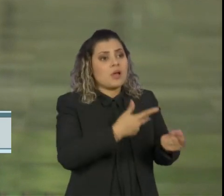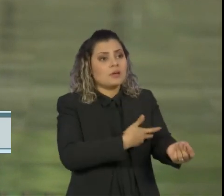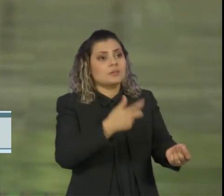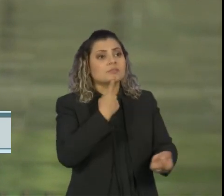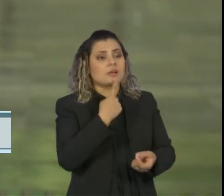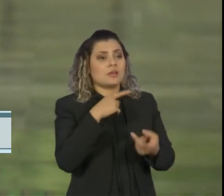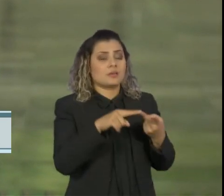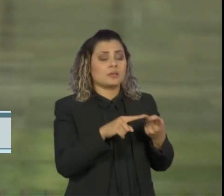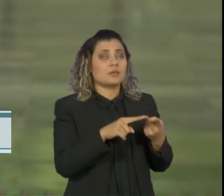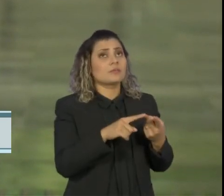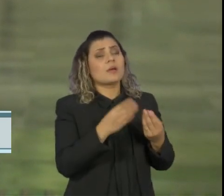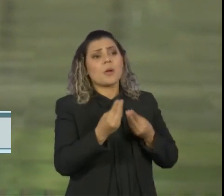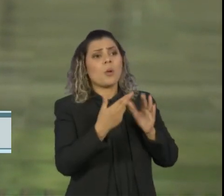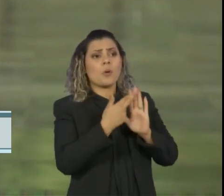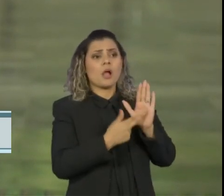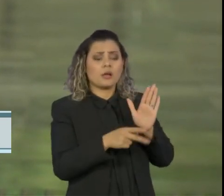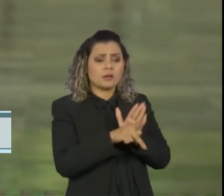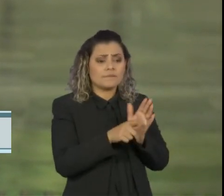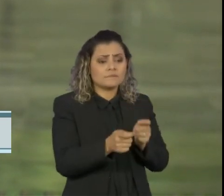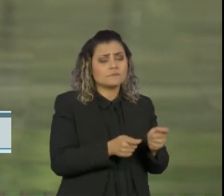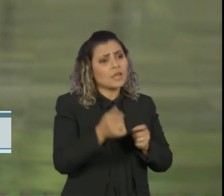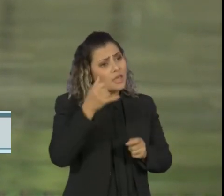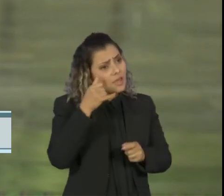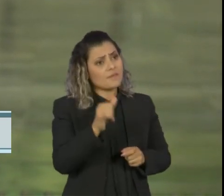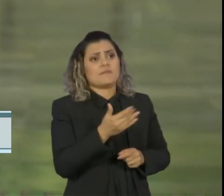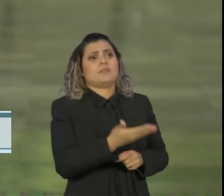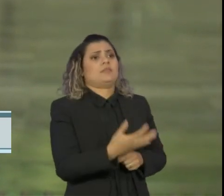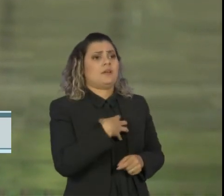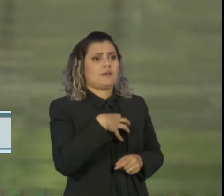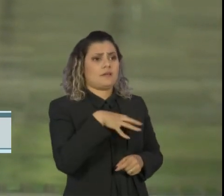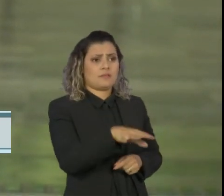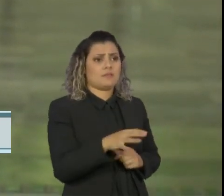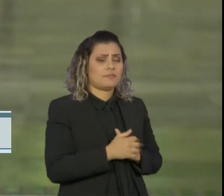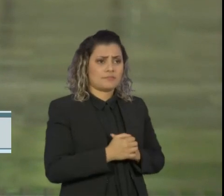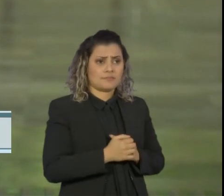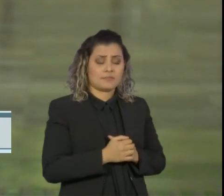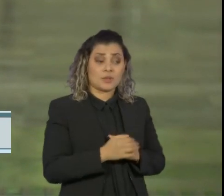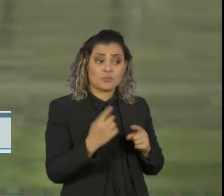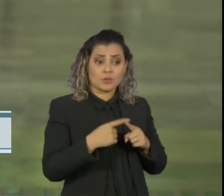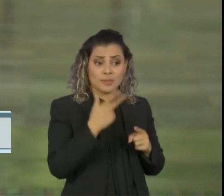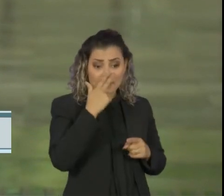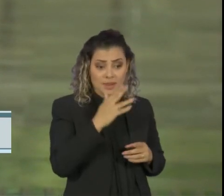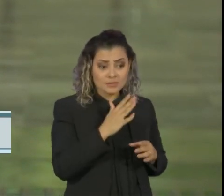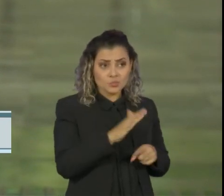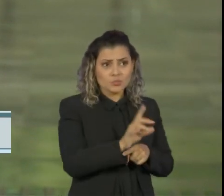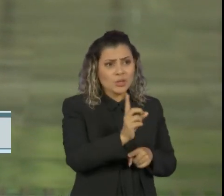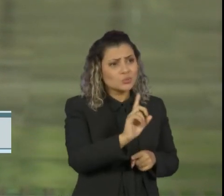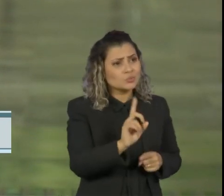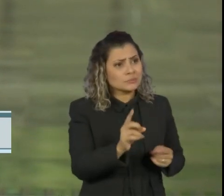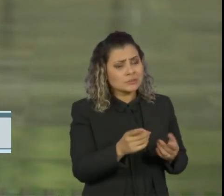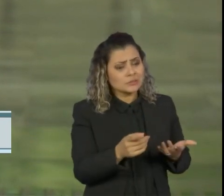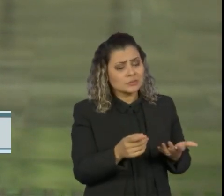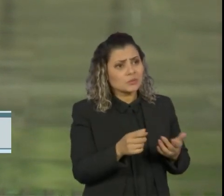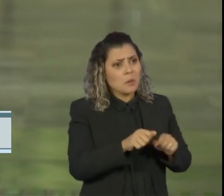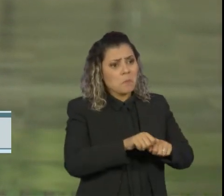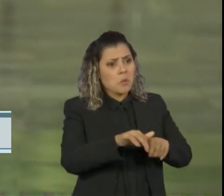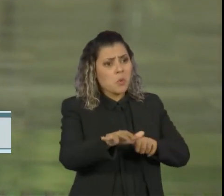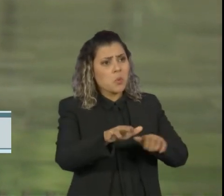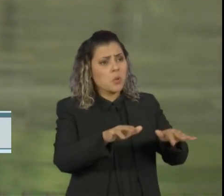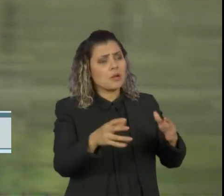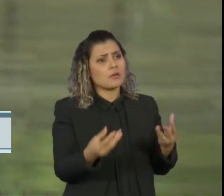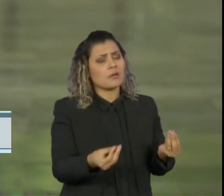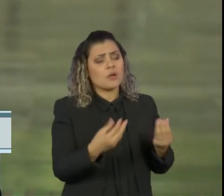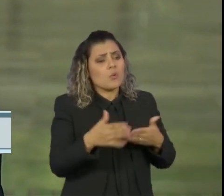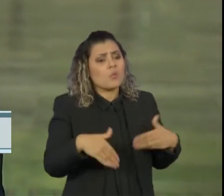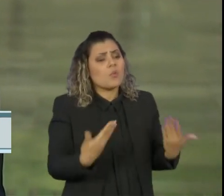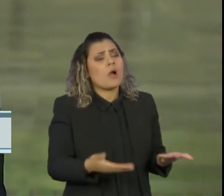as medidas para evitar essa duplicidade? Esses testes não estão ajudando essa curva subir de contágio? Quais são as